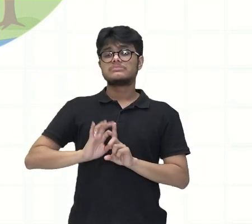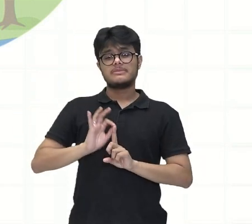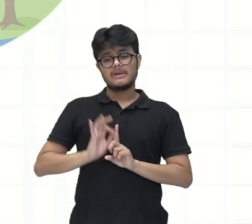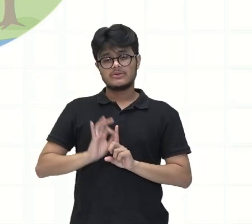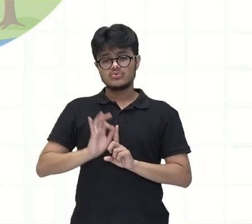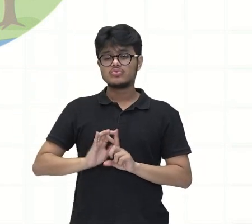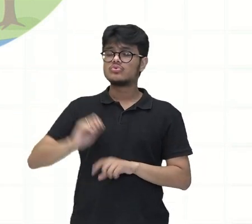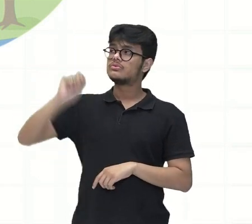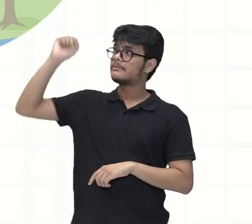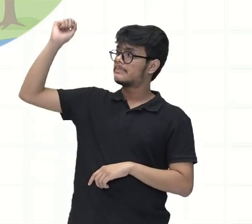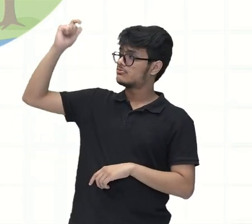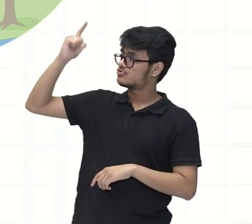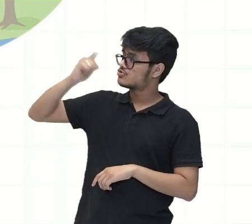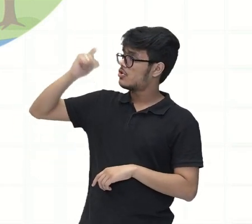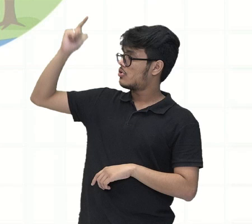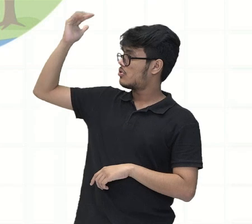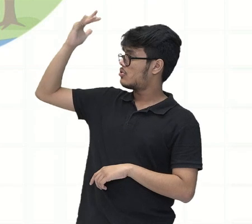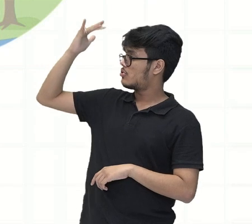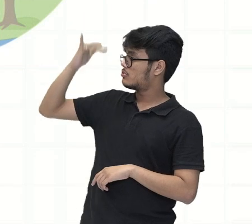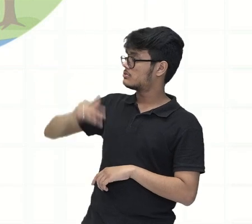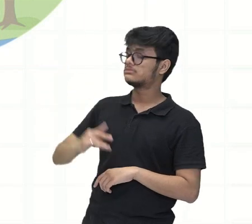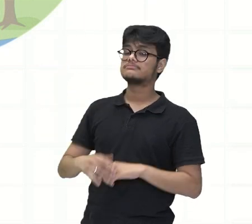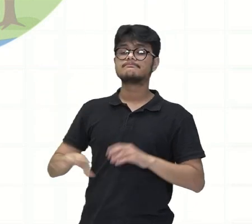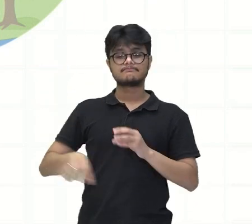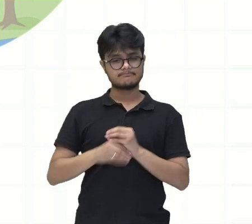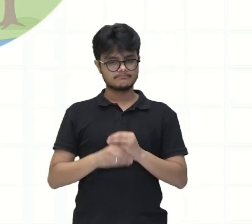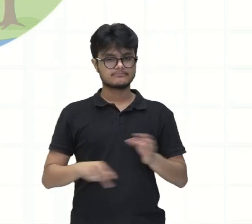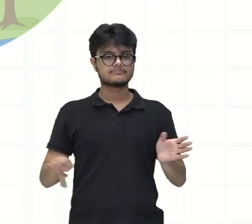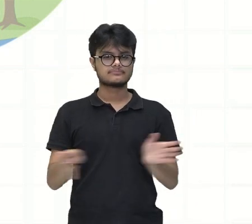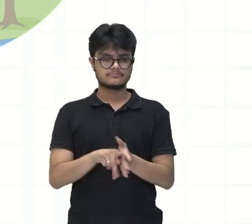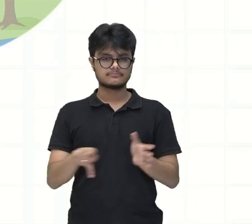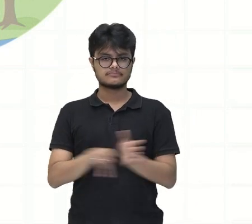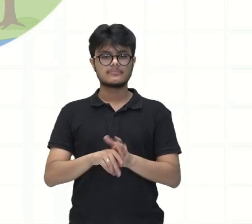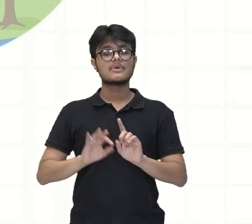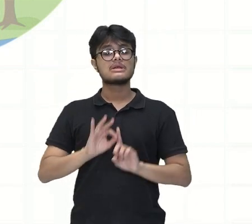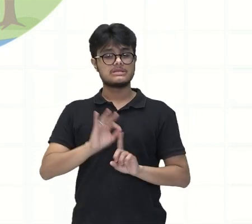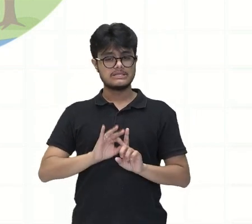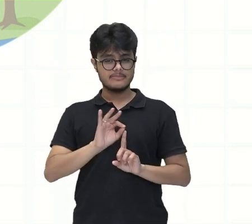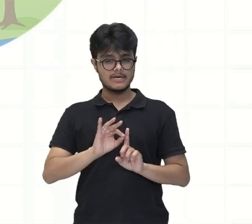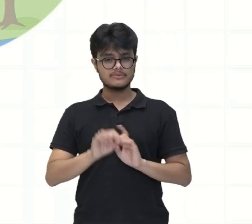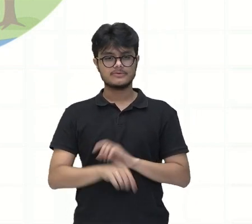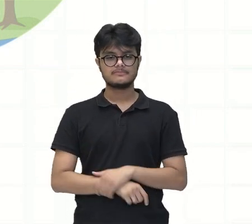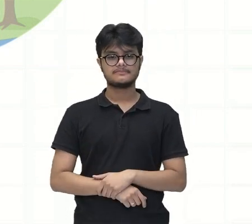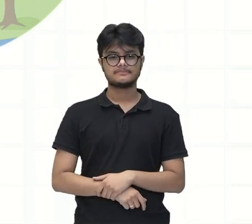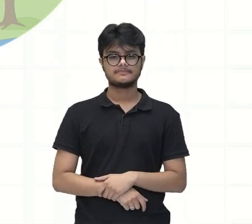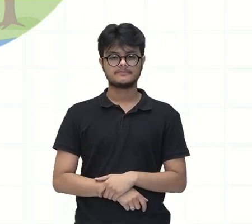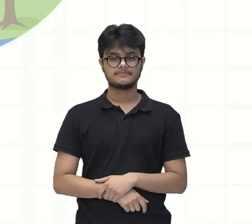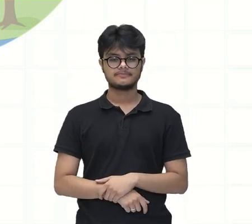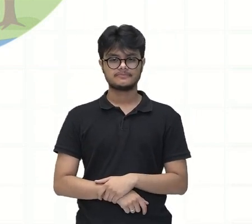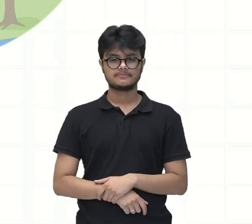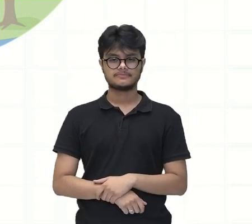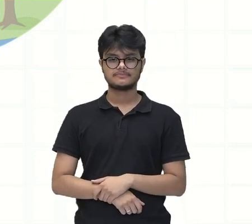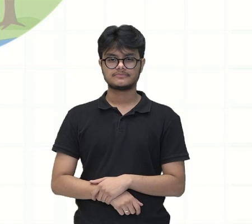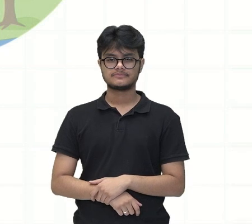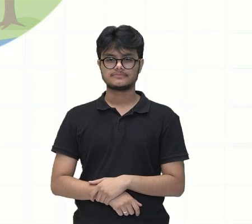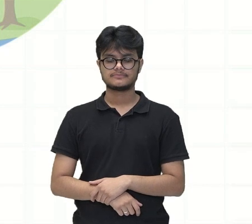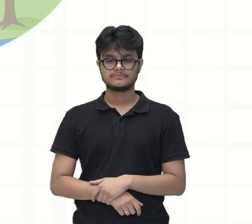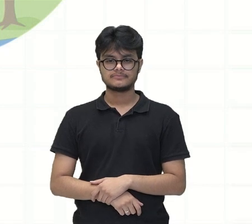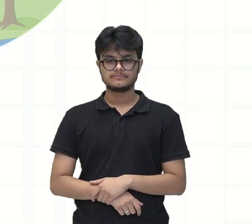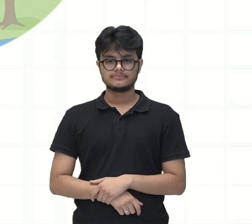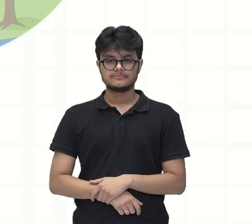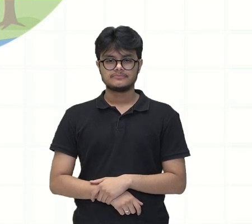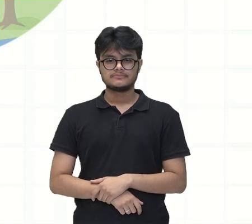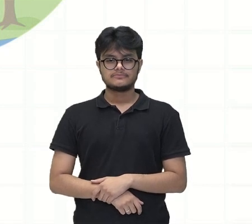sol, que faz parte da irradiação, né, da radiação térmica, tá? E aí, em